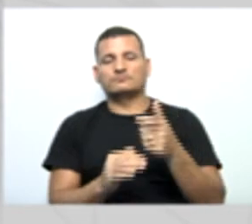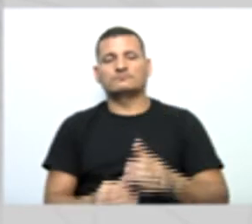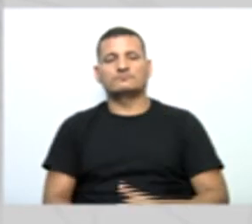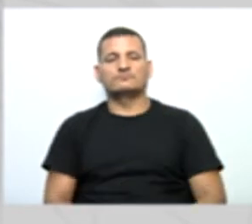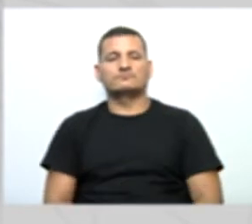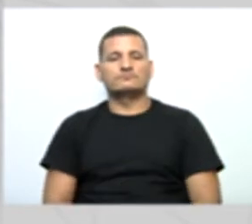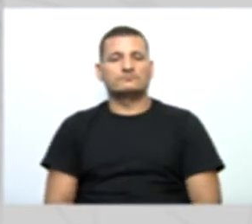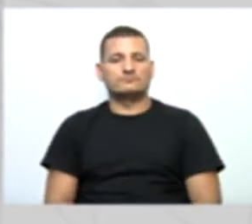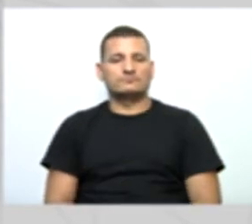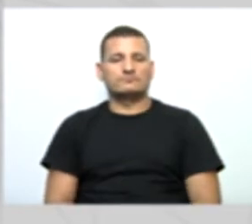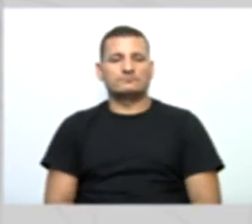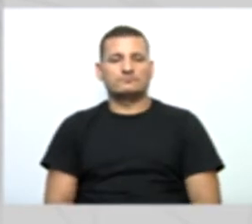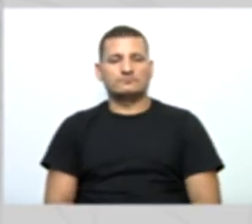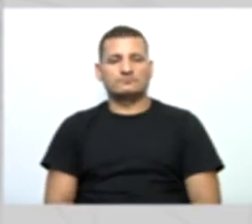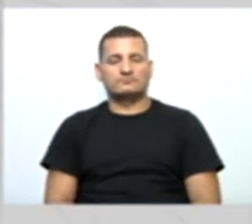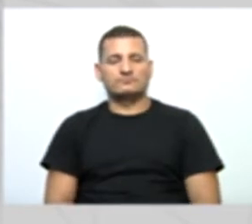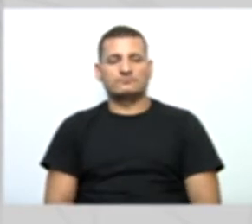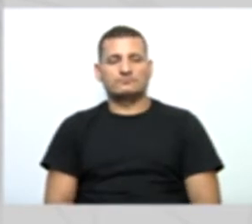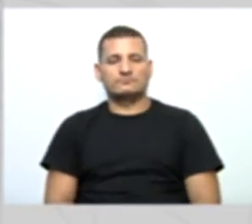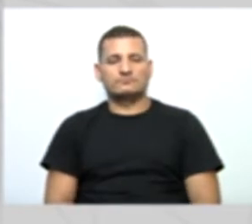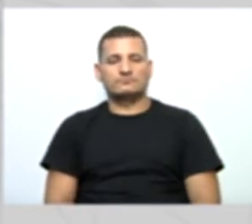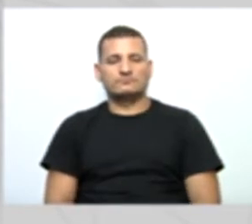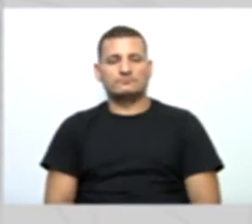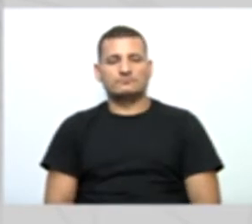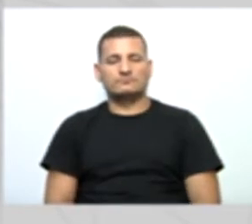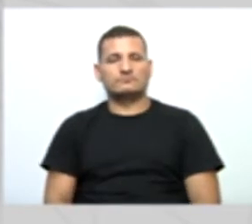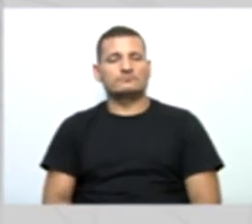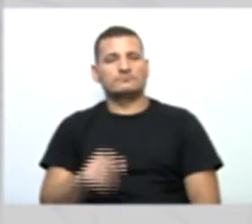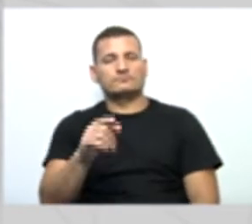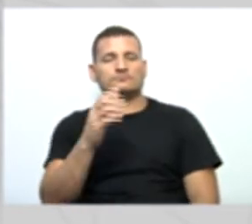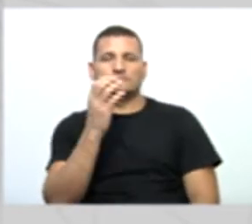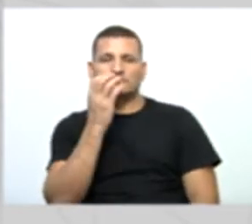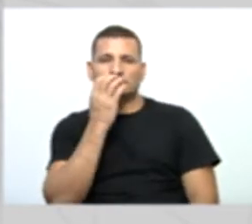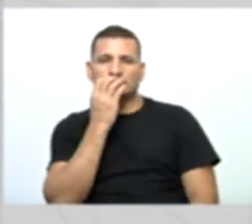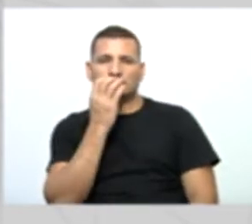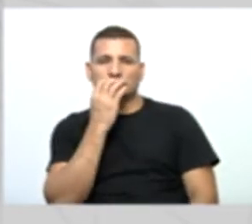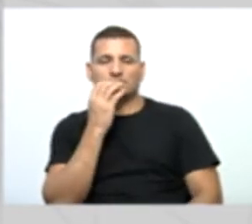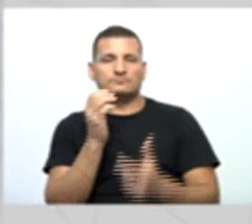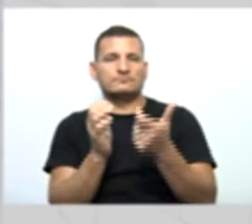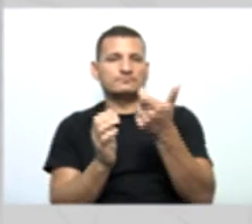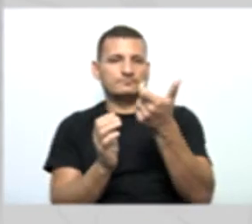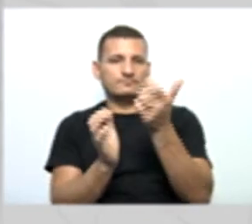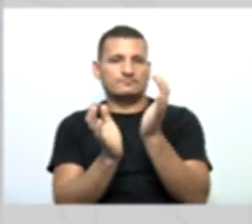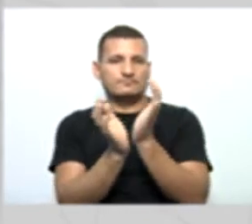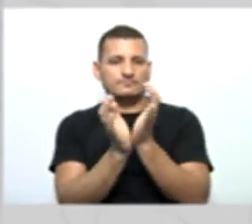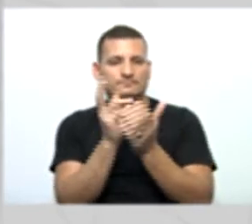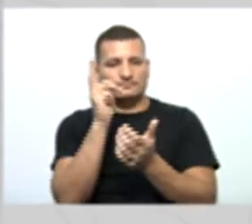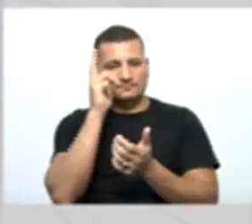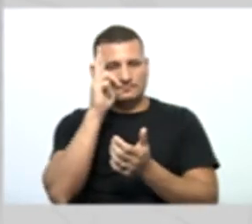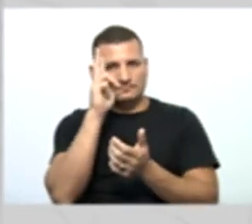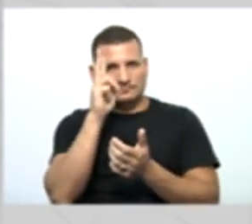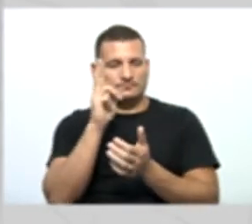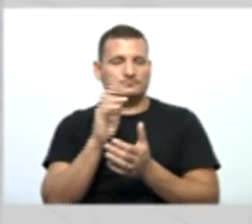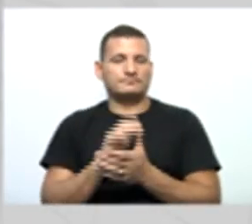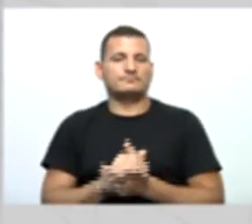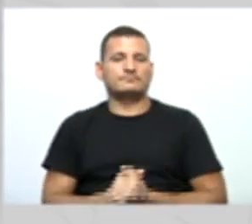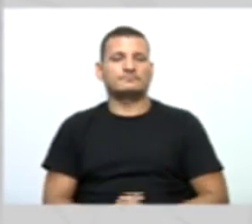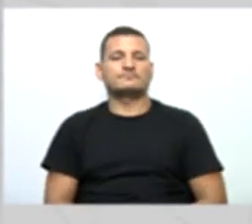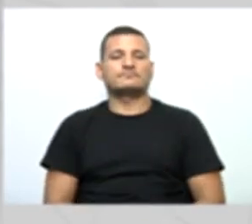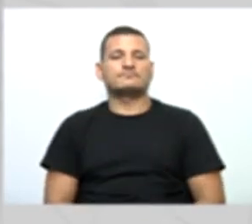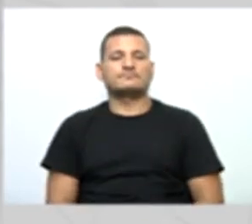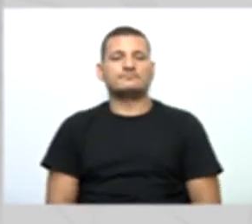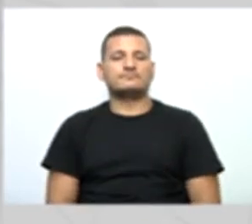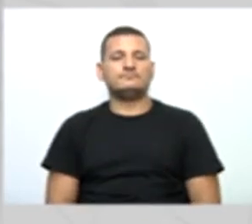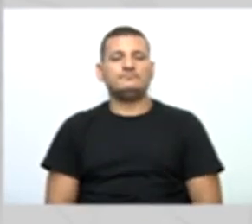se alimentar, dormir. Lembra da classe cachorro? Seguir o mesmo princípio. Vamos escrever aqui também para